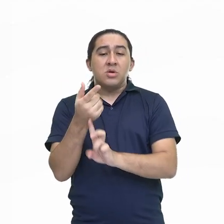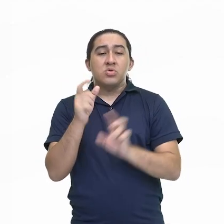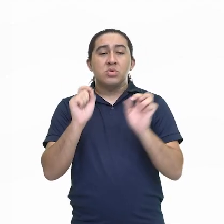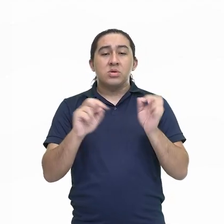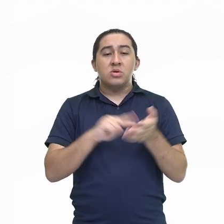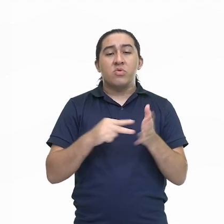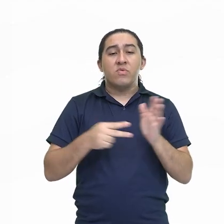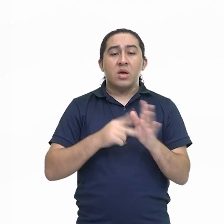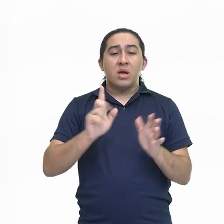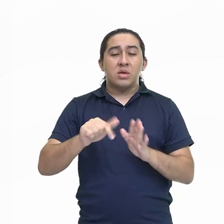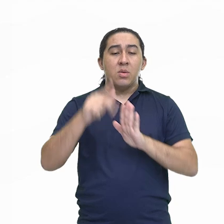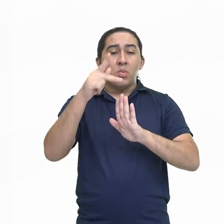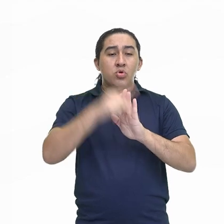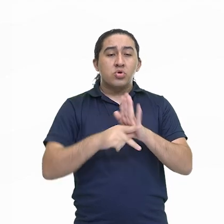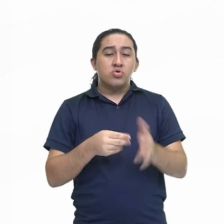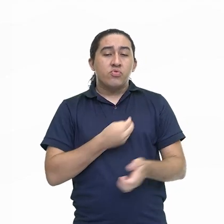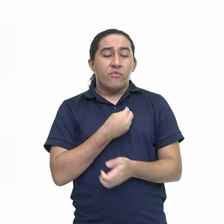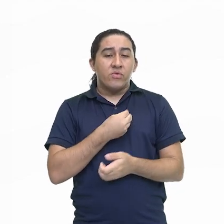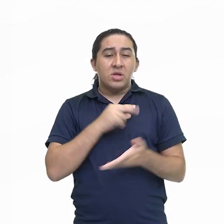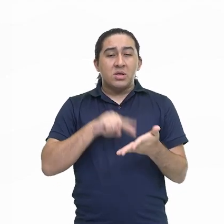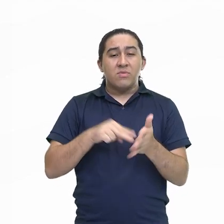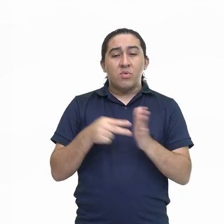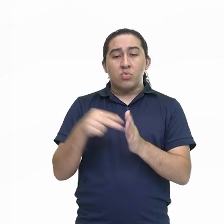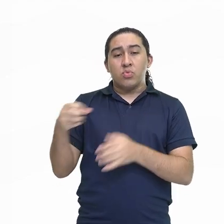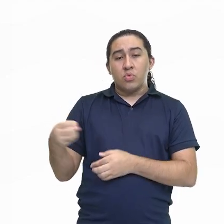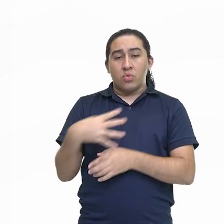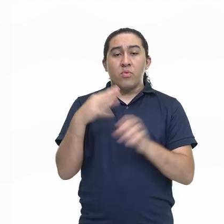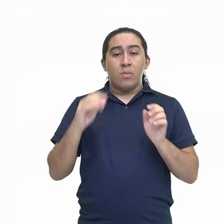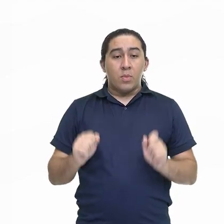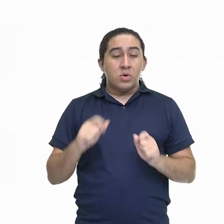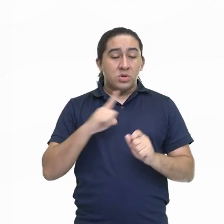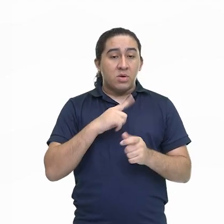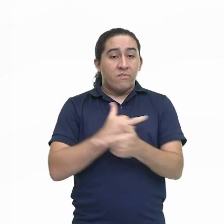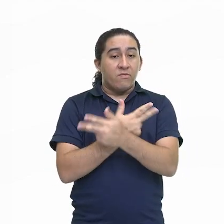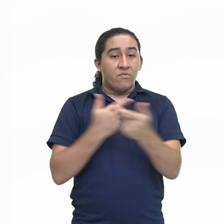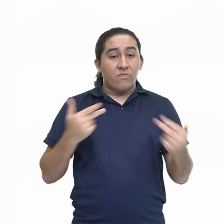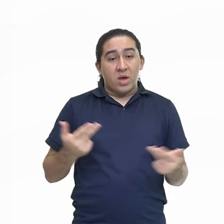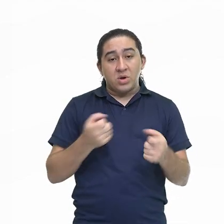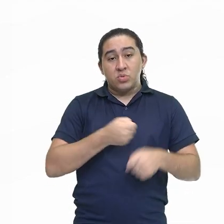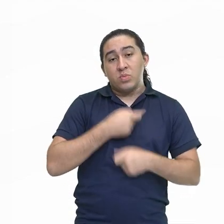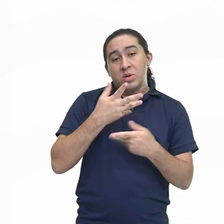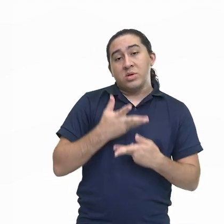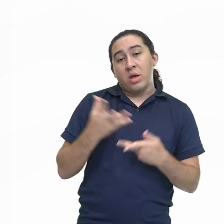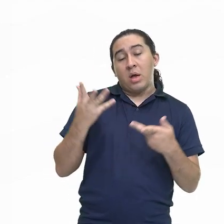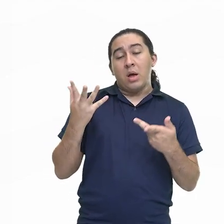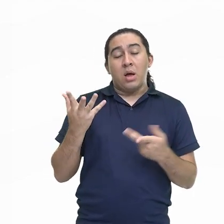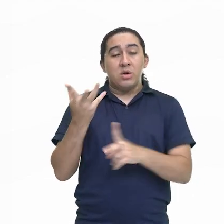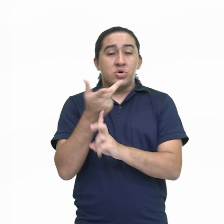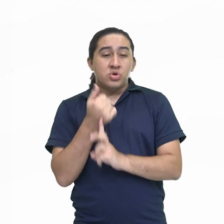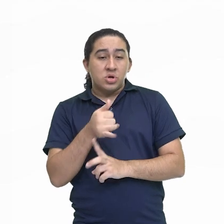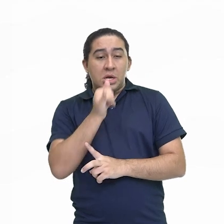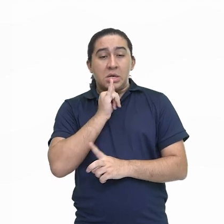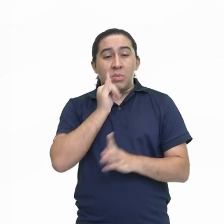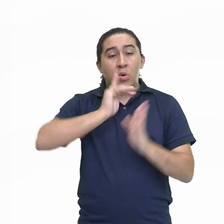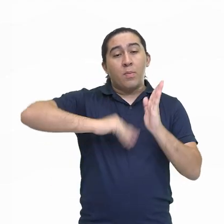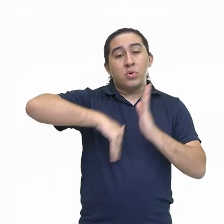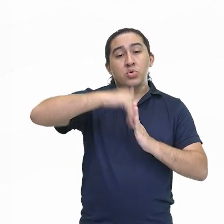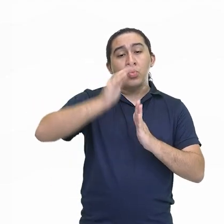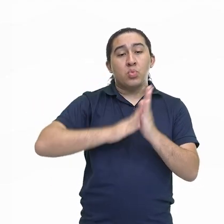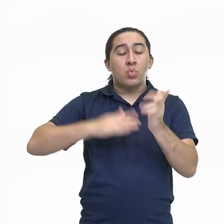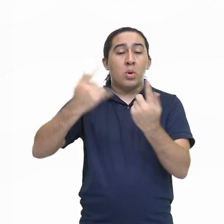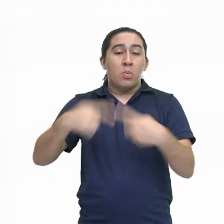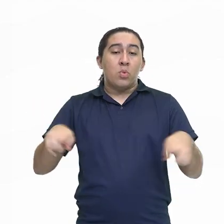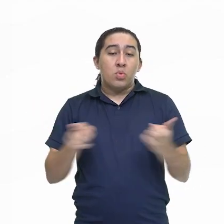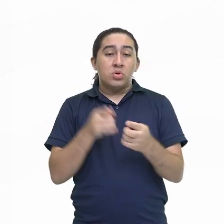vida? Pode incluir diversas formas de expressão artísticas, como pintura, música, teatro, escrita, dança,